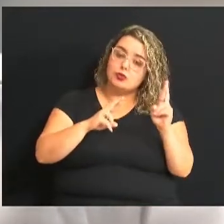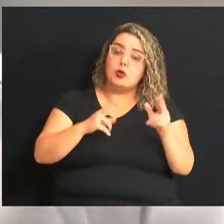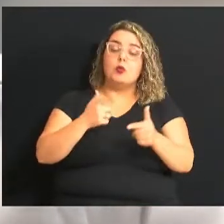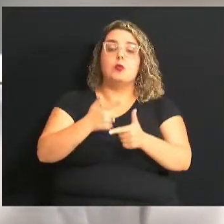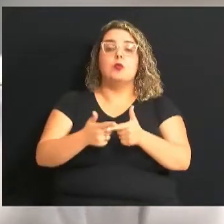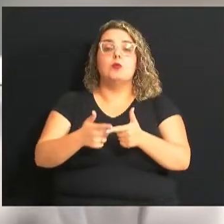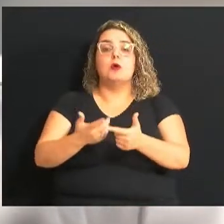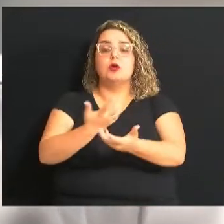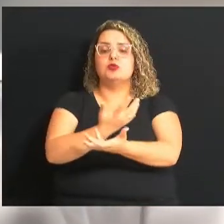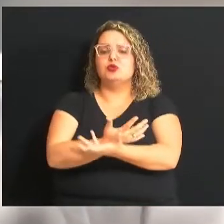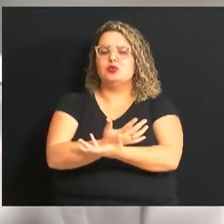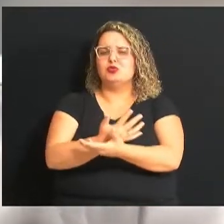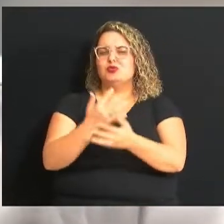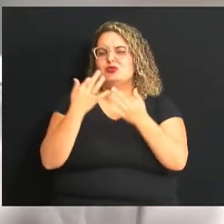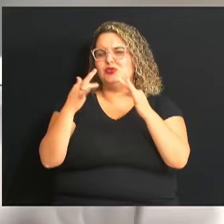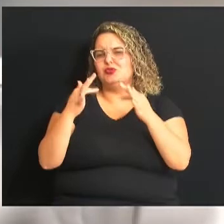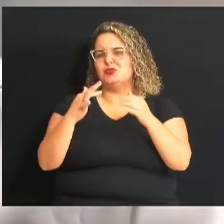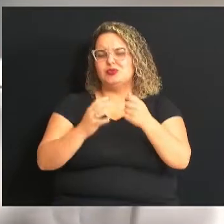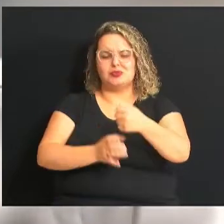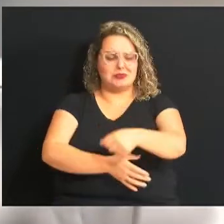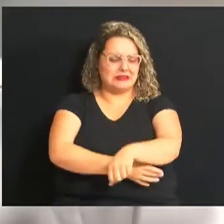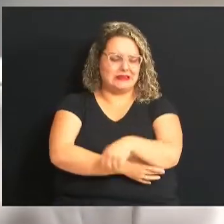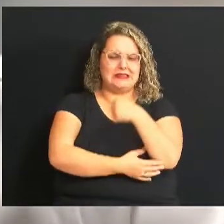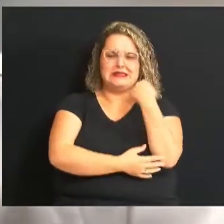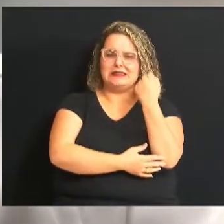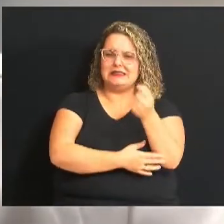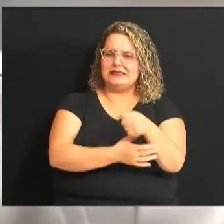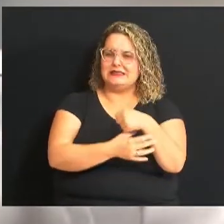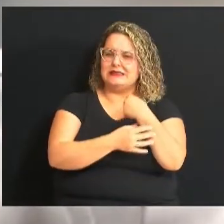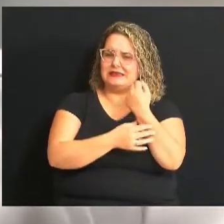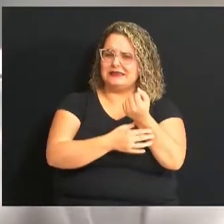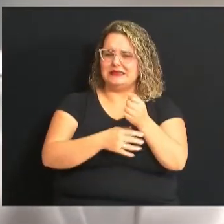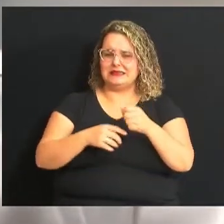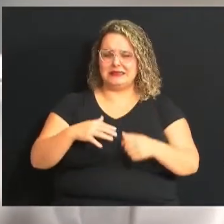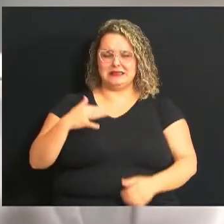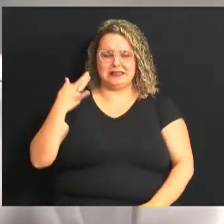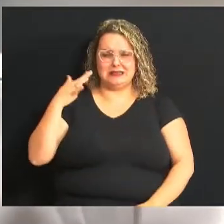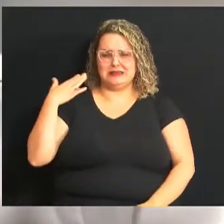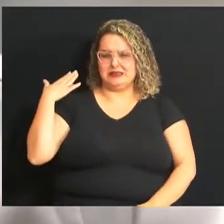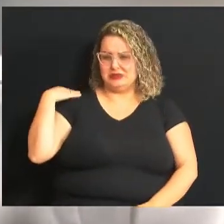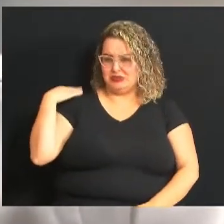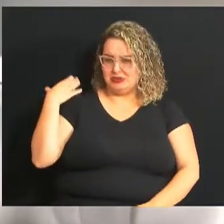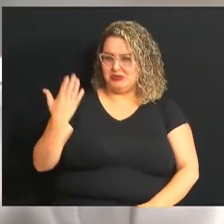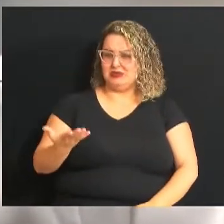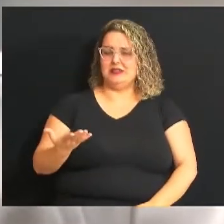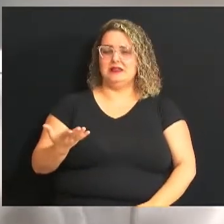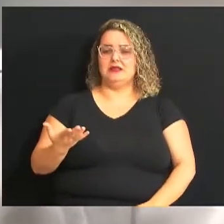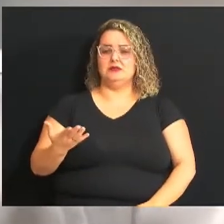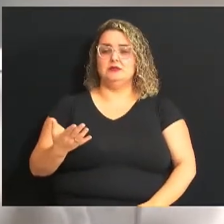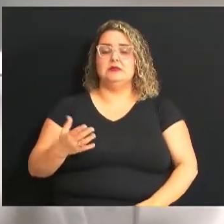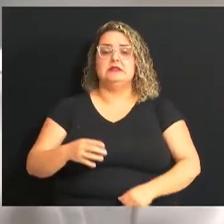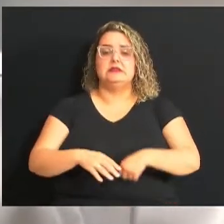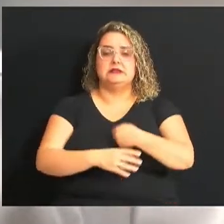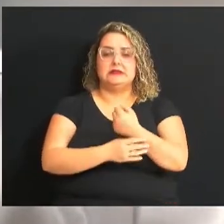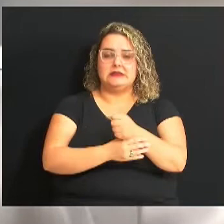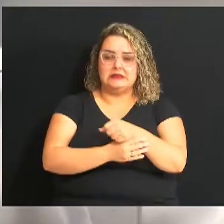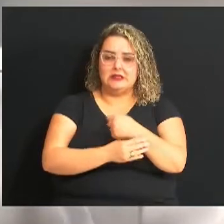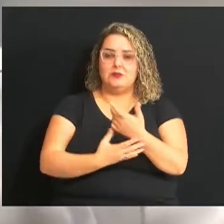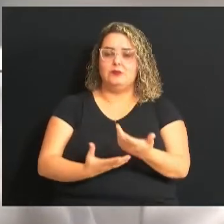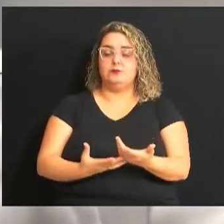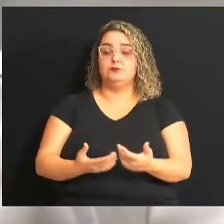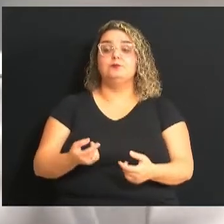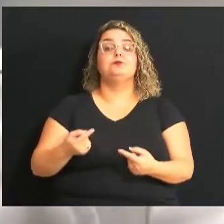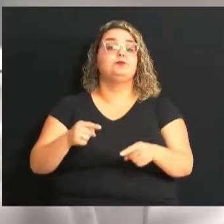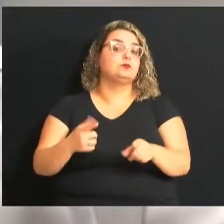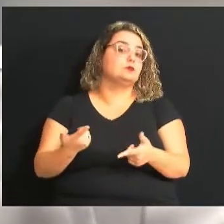como dores articulares, dores nas costas, sobrecargas nas articulações, vai provocar